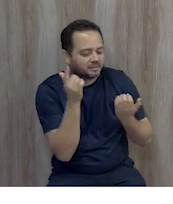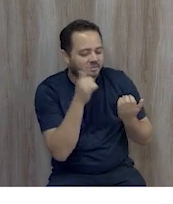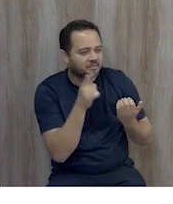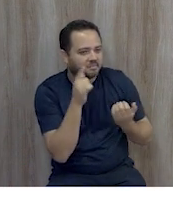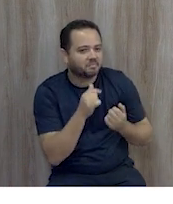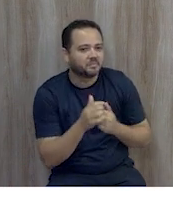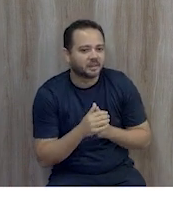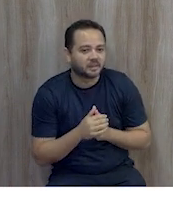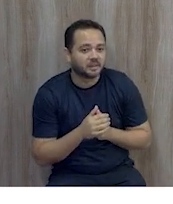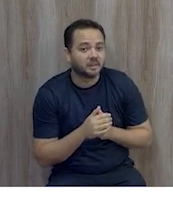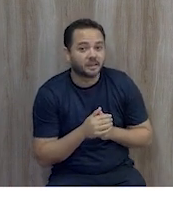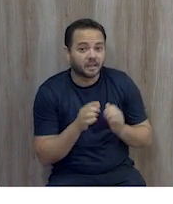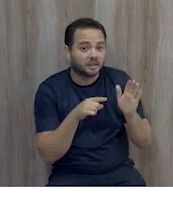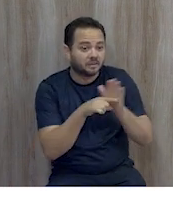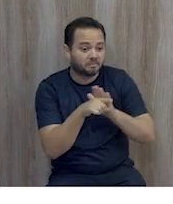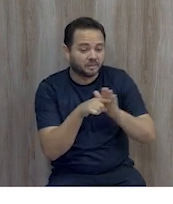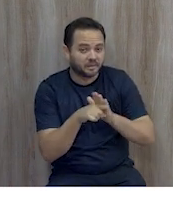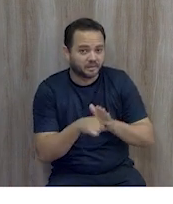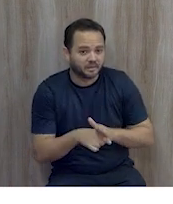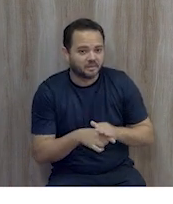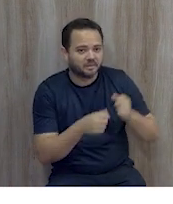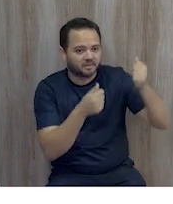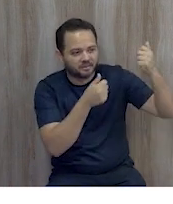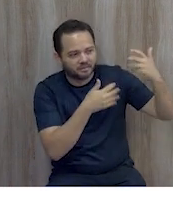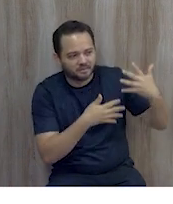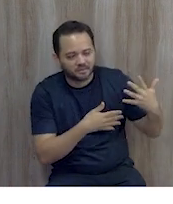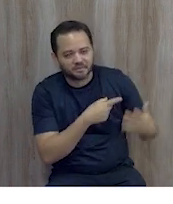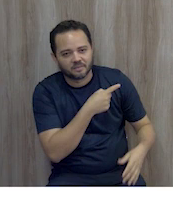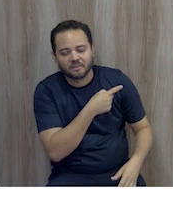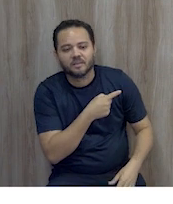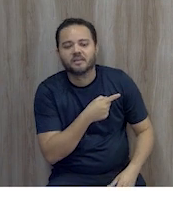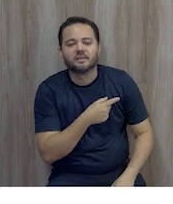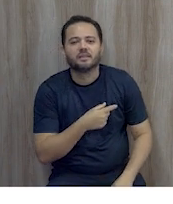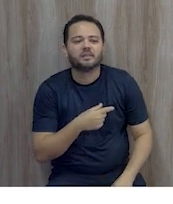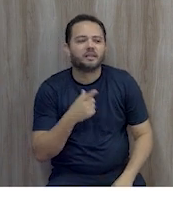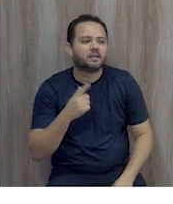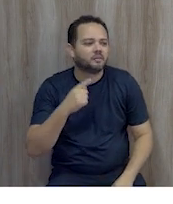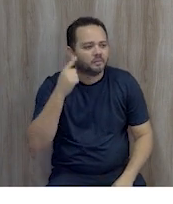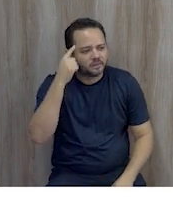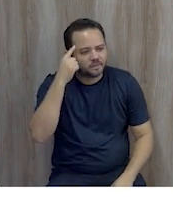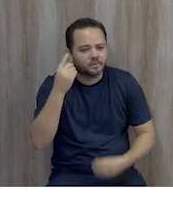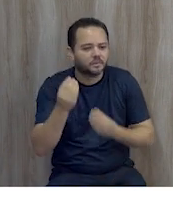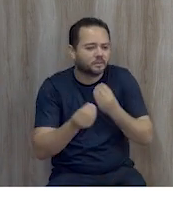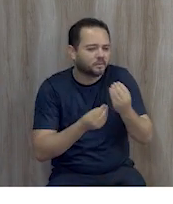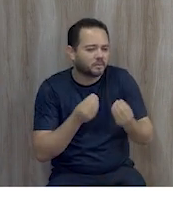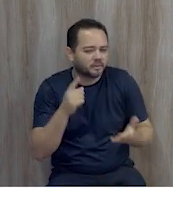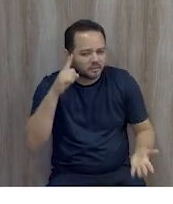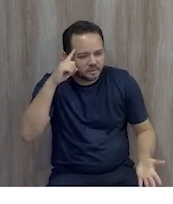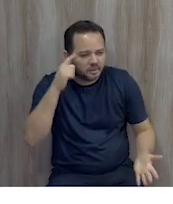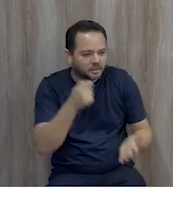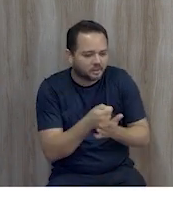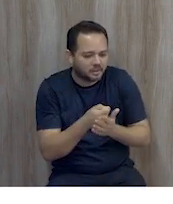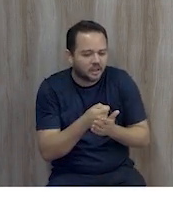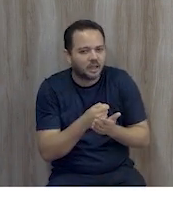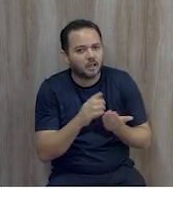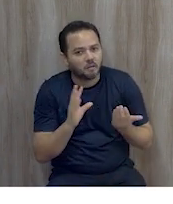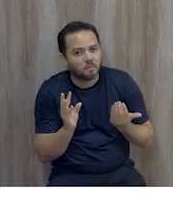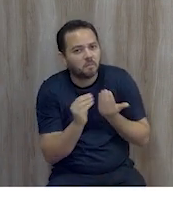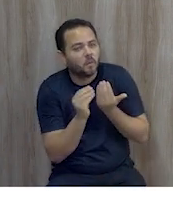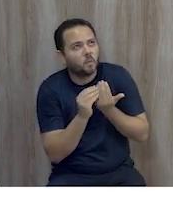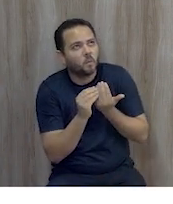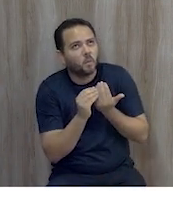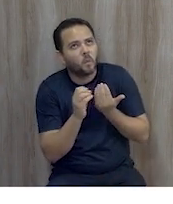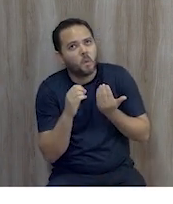esse trabalho é muito legal, que é realmente repensando, né, como que a gente faz a decisão de restaurar